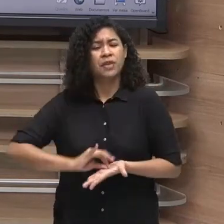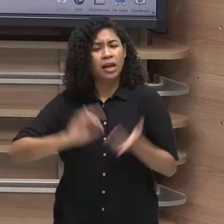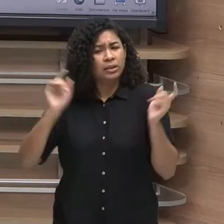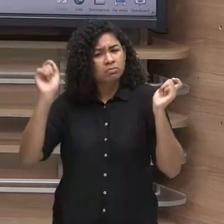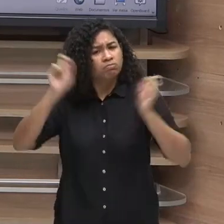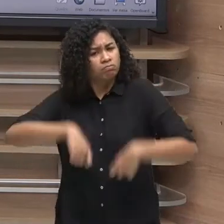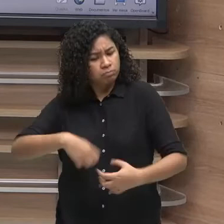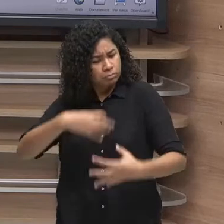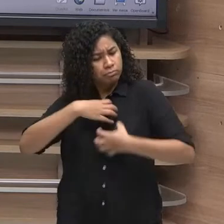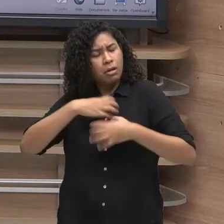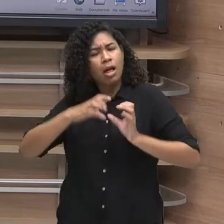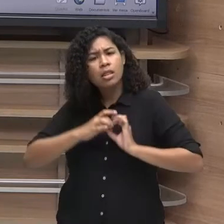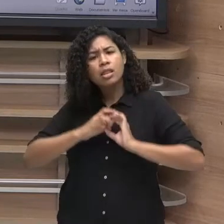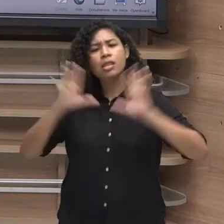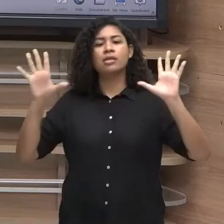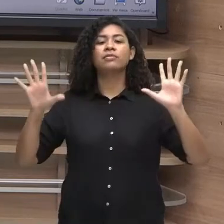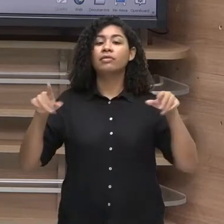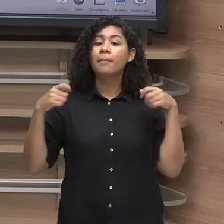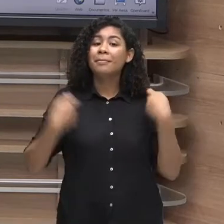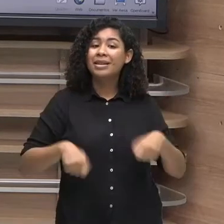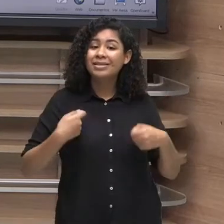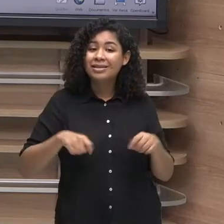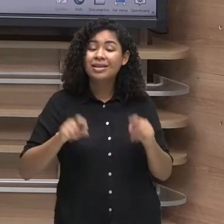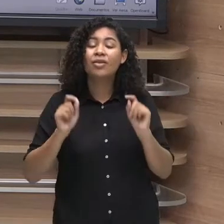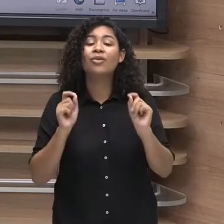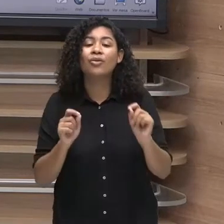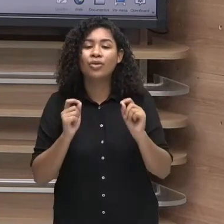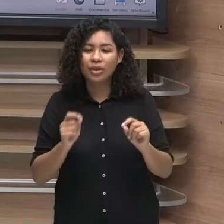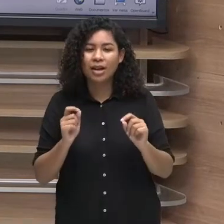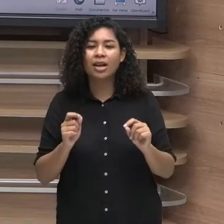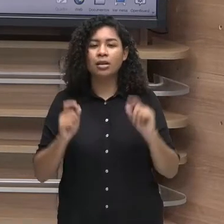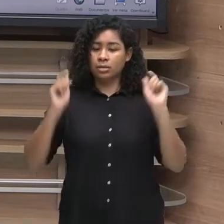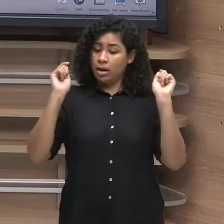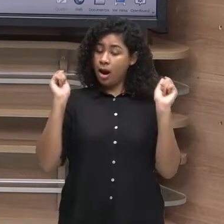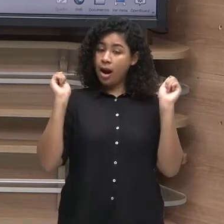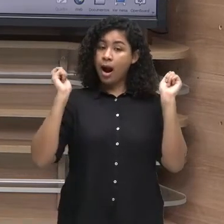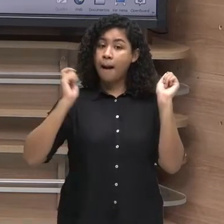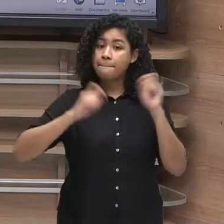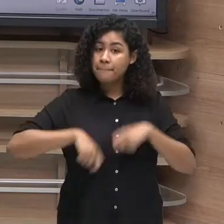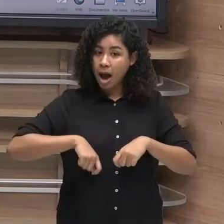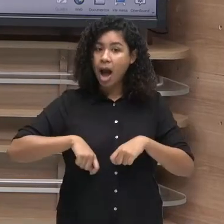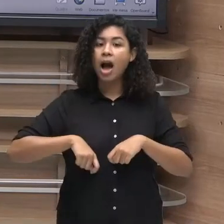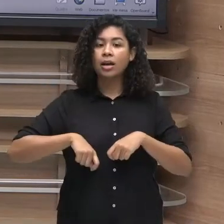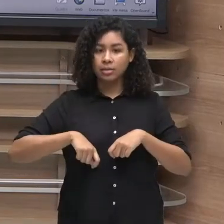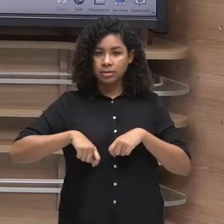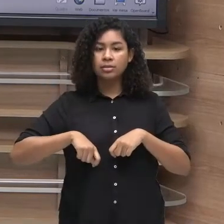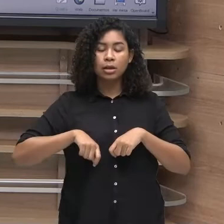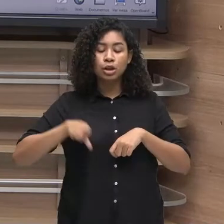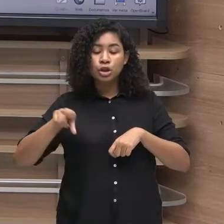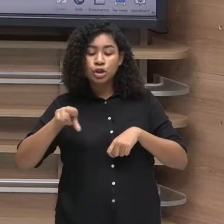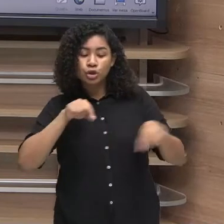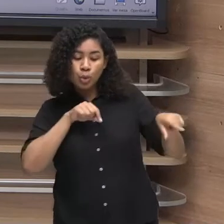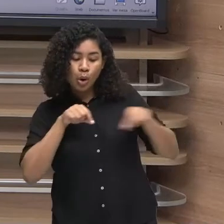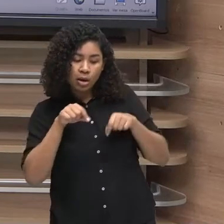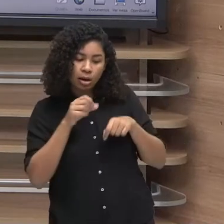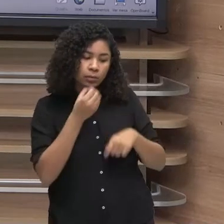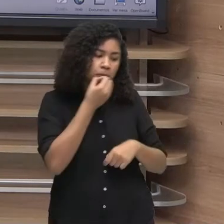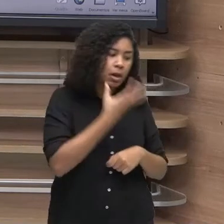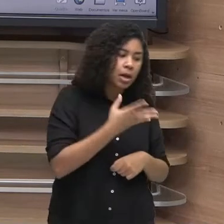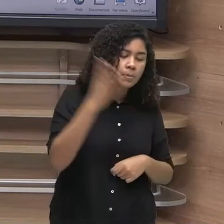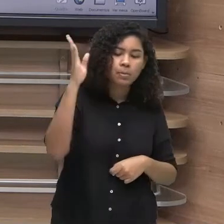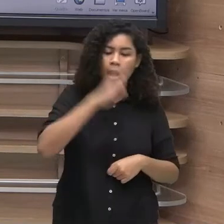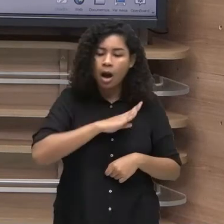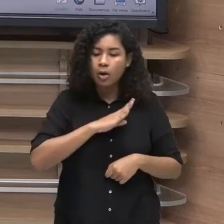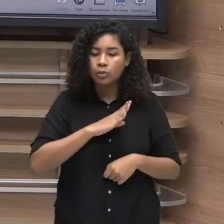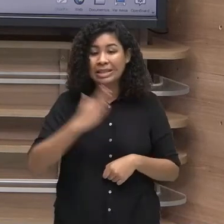livre, né, ela tem que exercitar essa capacidade bem justa de escolher entre o bem e o mal, né, entre